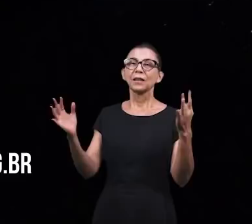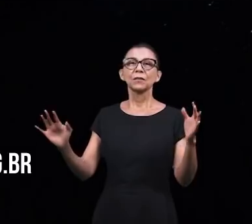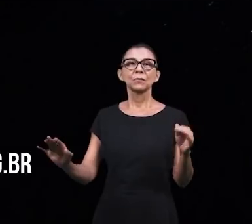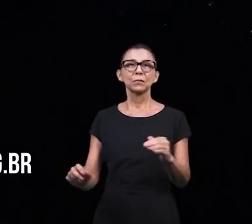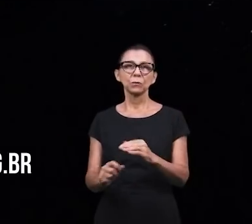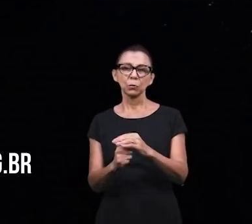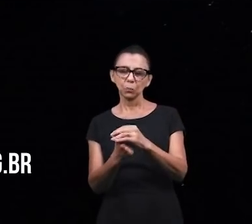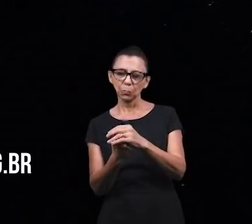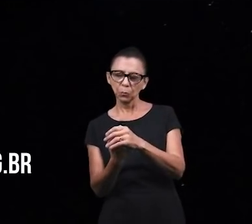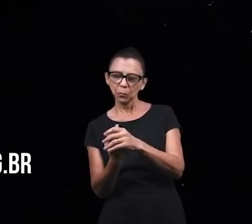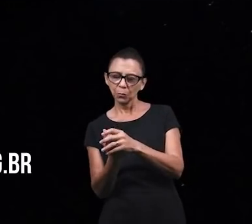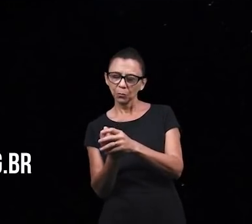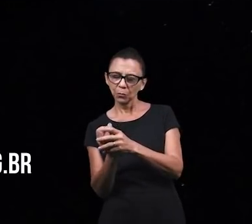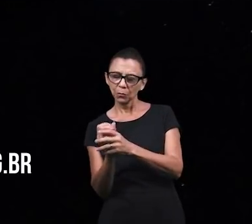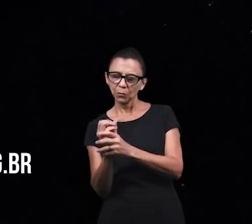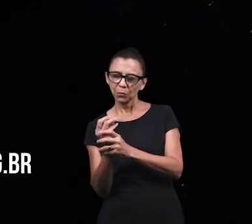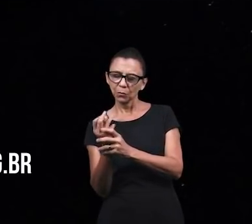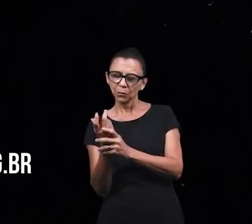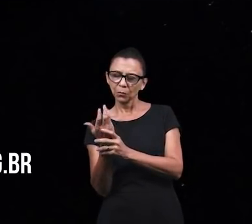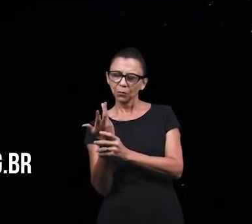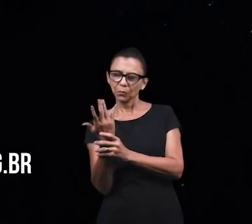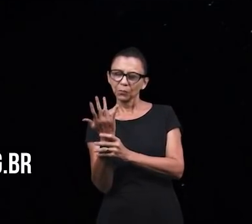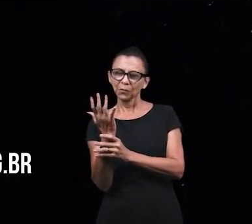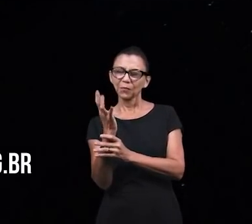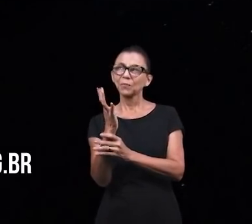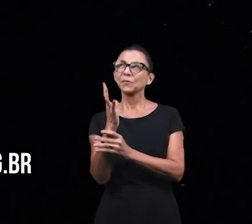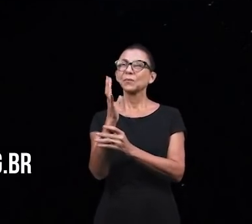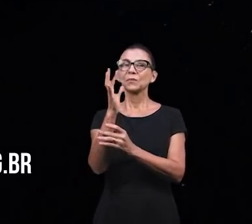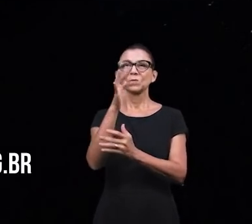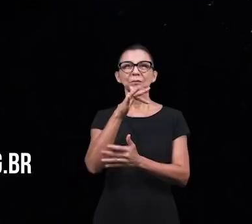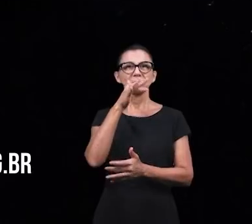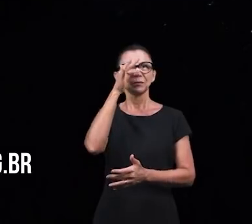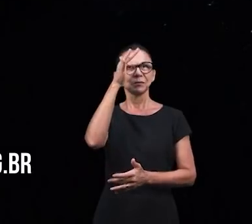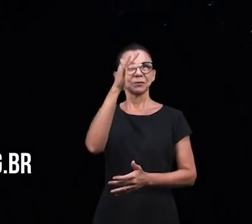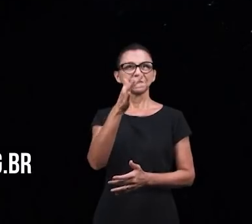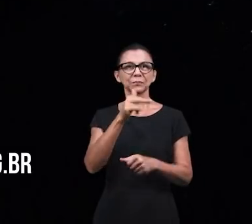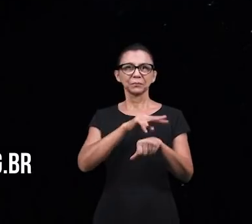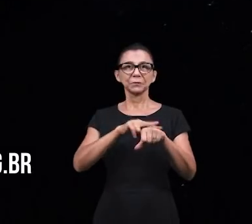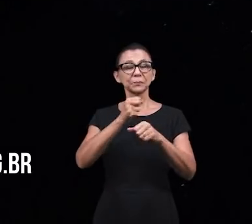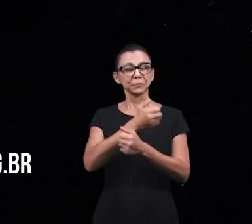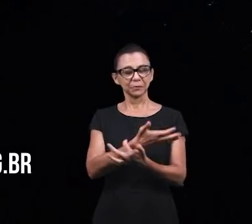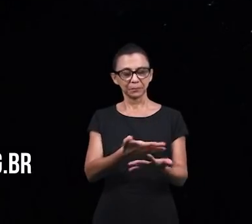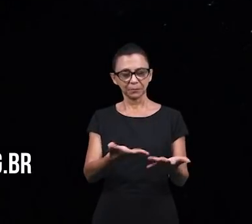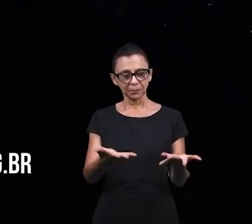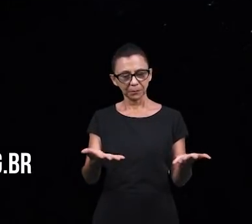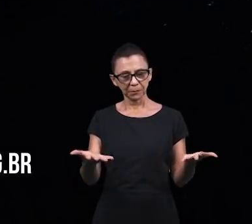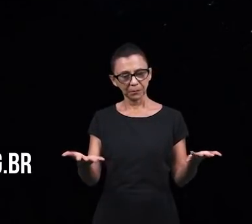Como uma flor pequena em teu